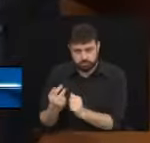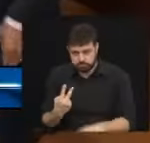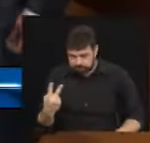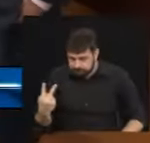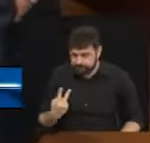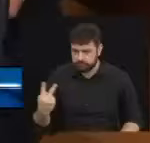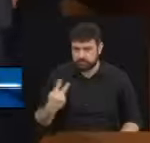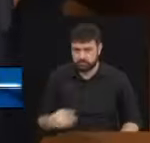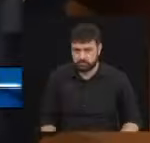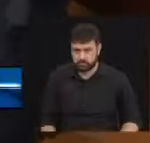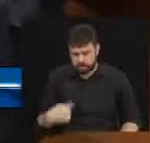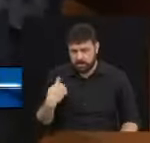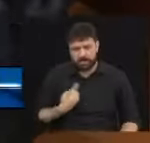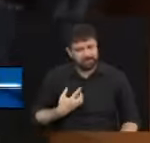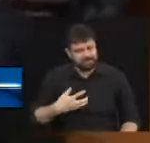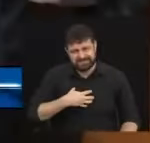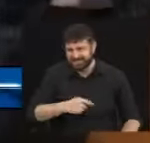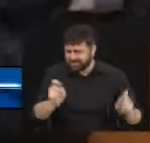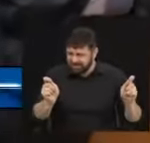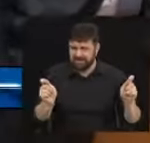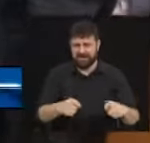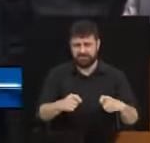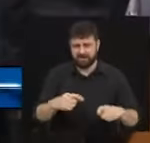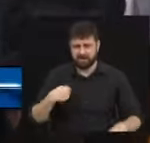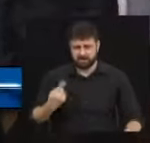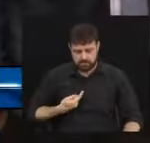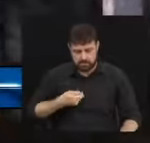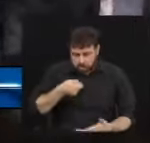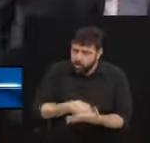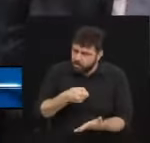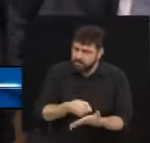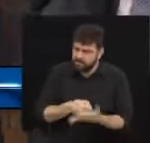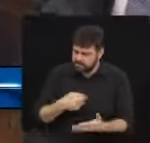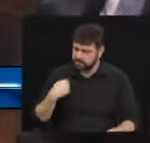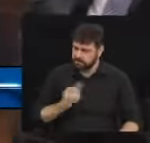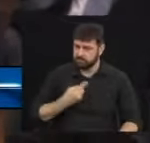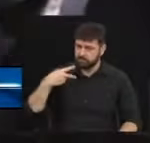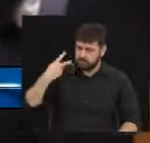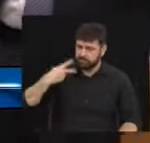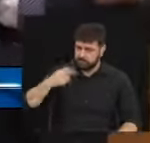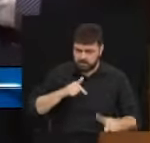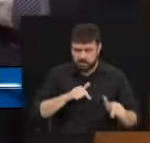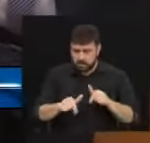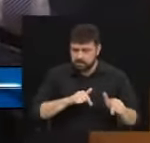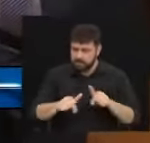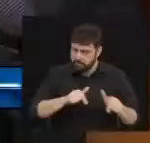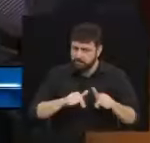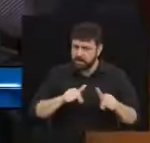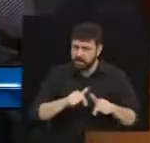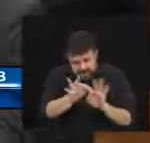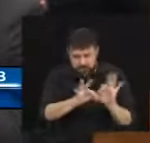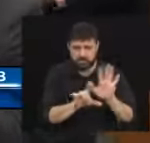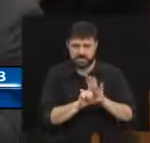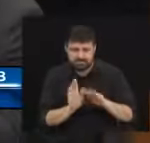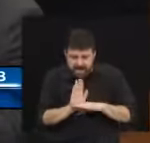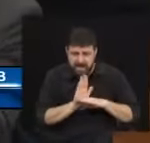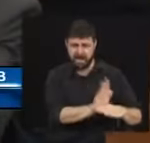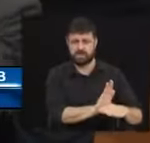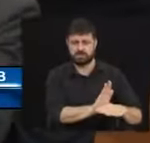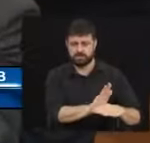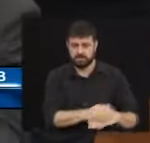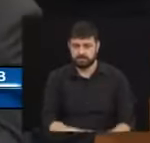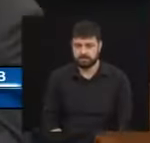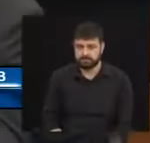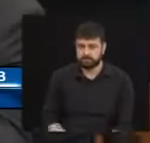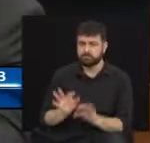Esse é o nosso caminho, esse é o nosso dever, que nós devemos aqui trabalhar como vereador. Um projeto, como o